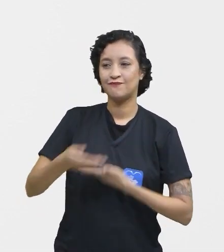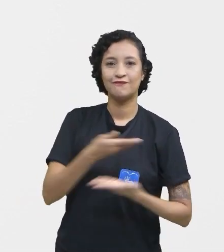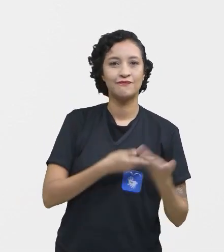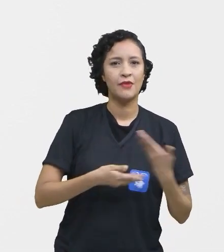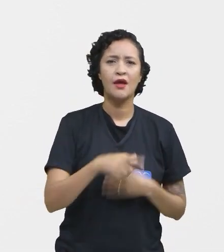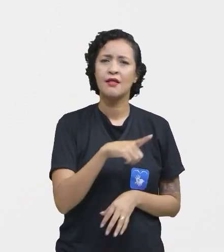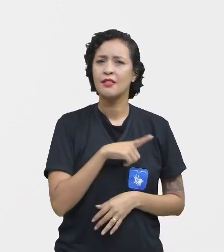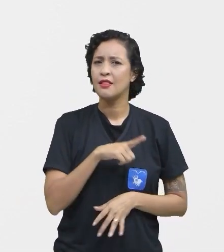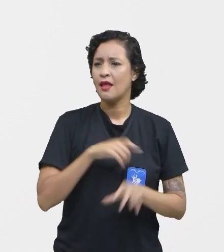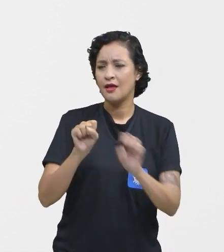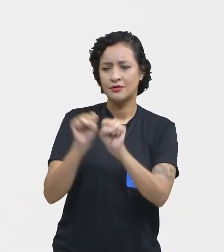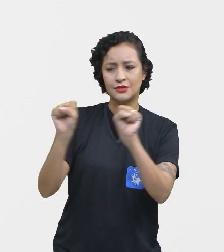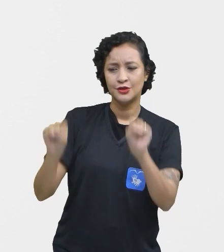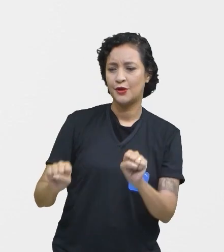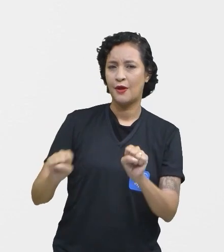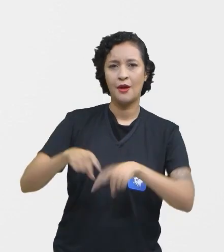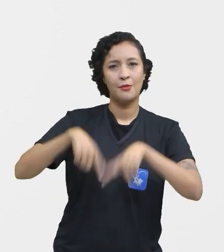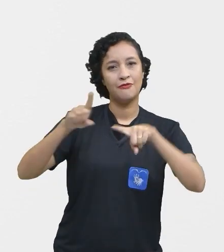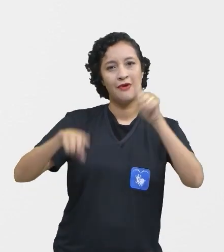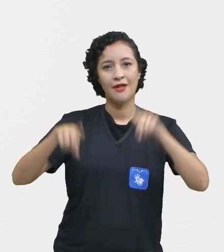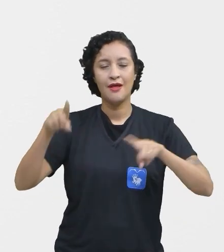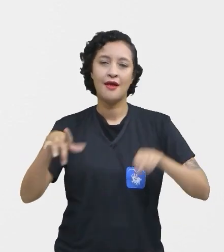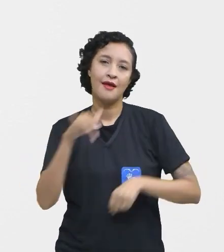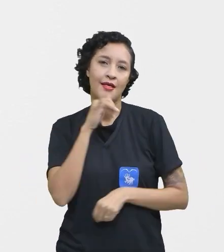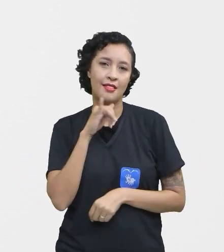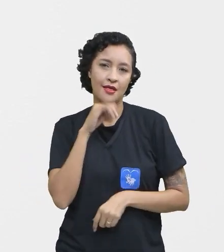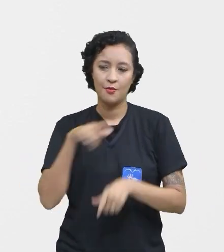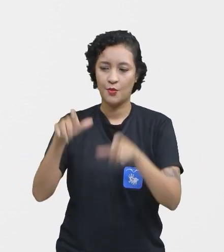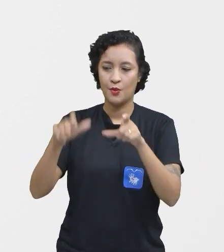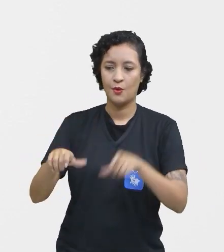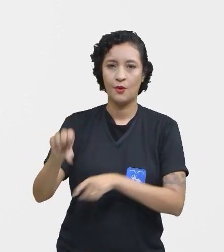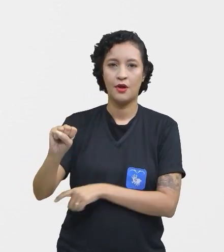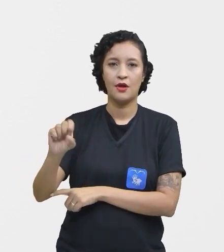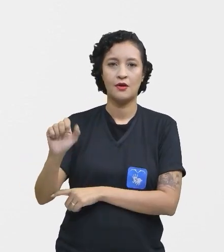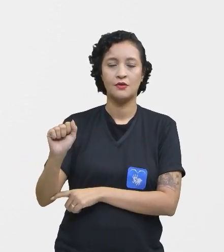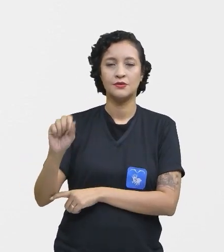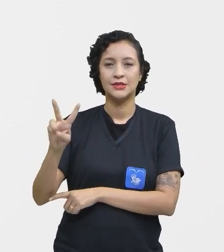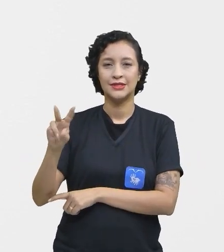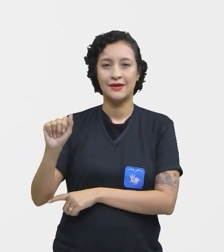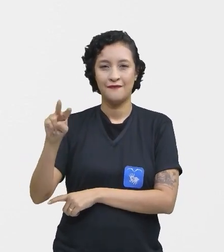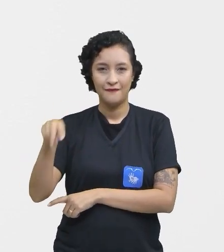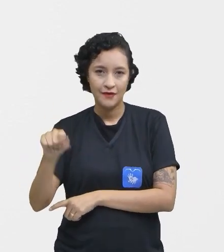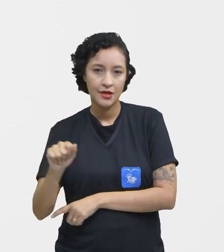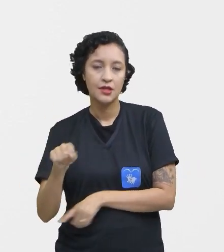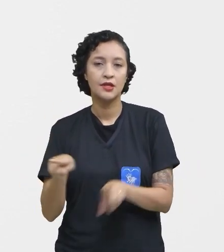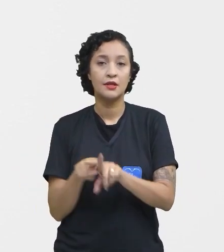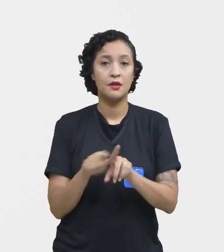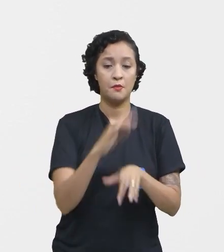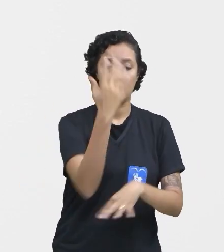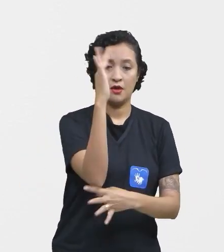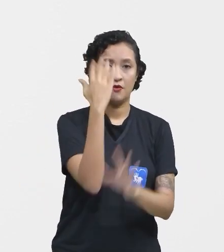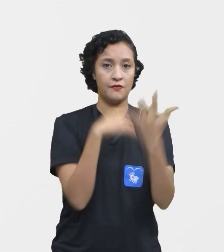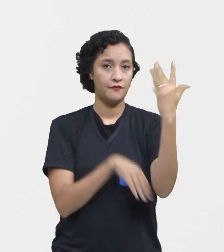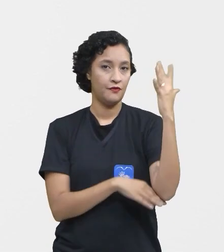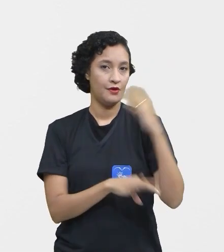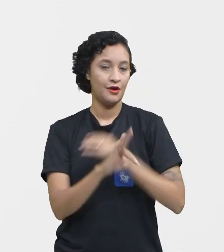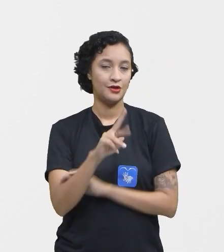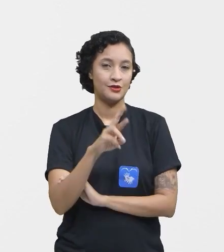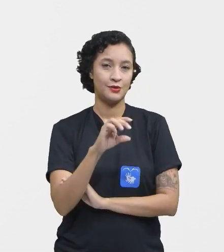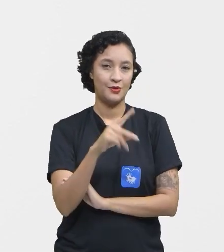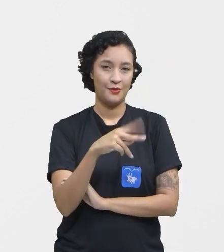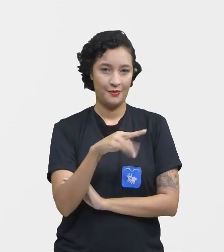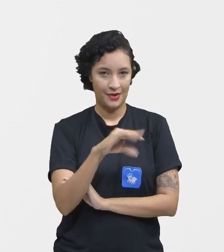sistemas diferentes. Existe a savana, por exemplo, e a floresta tropical, como nós falamos. Vimos também que os